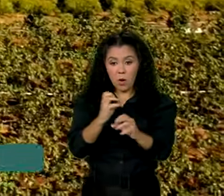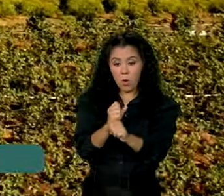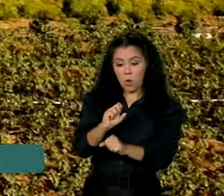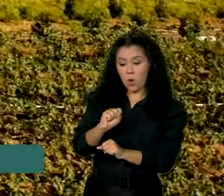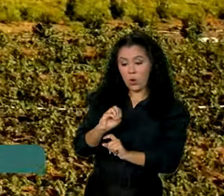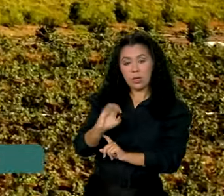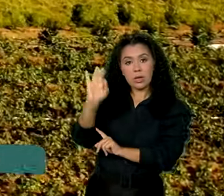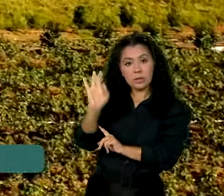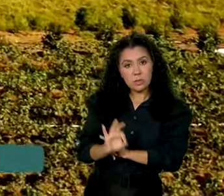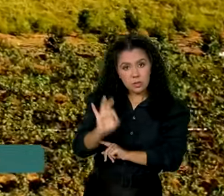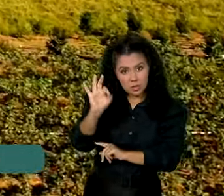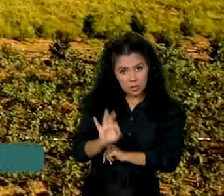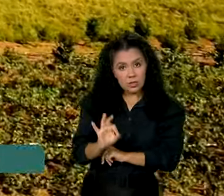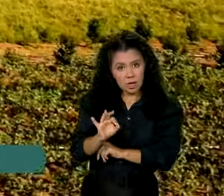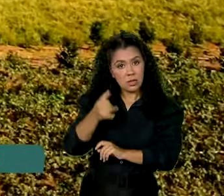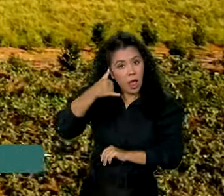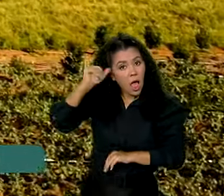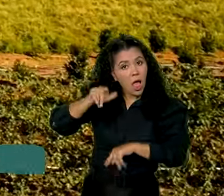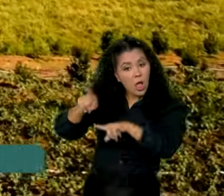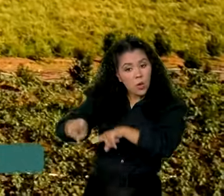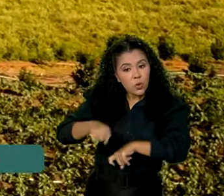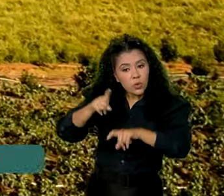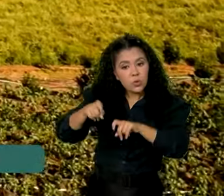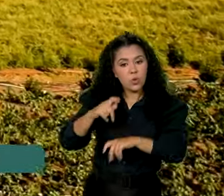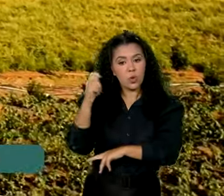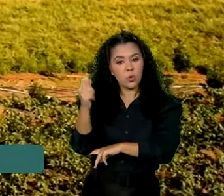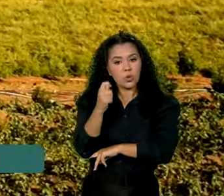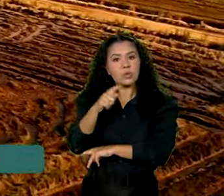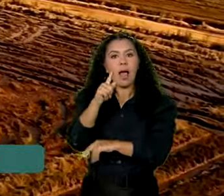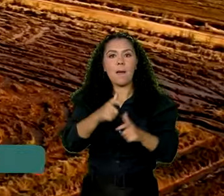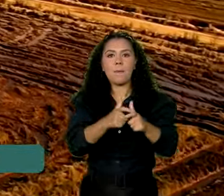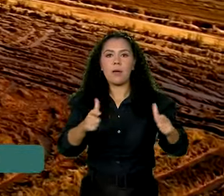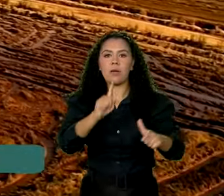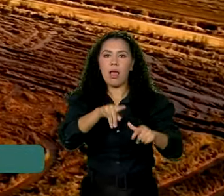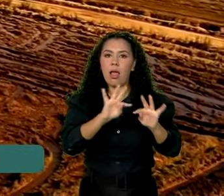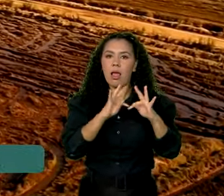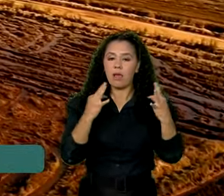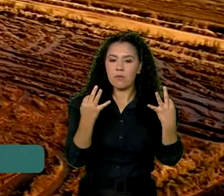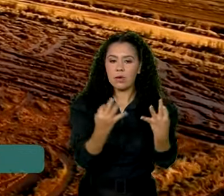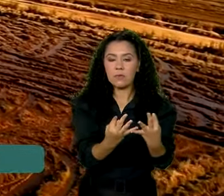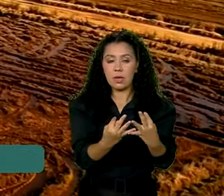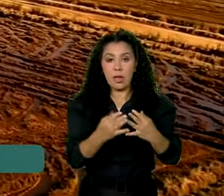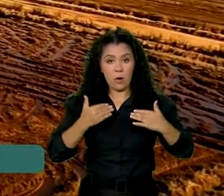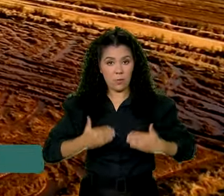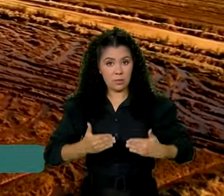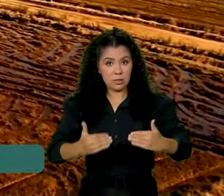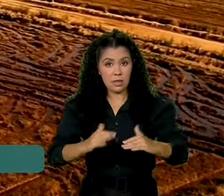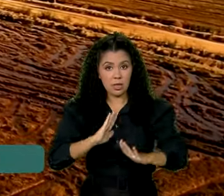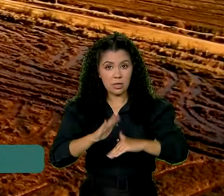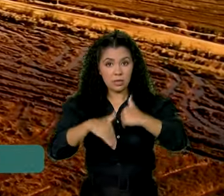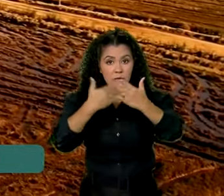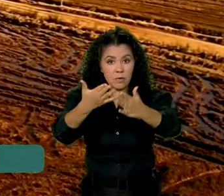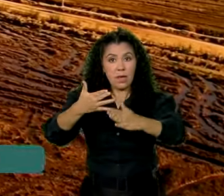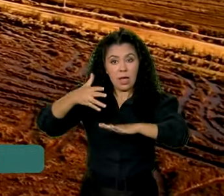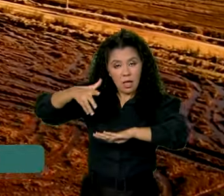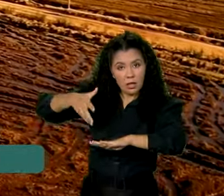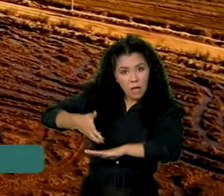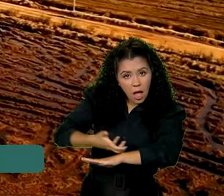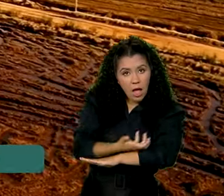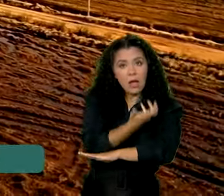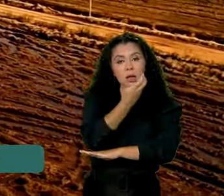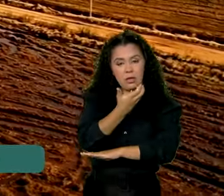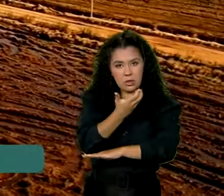80% da agricultura do Rio Grande do Sul é familiar. O Ministério do Desenvolvimento Agrário e